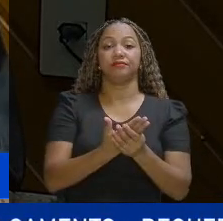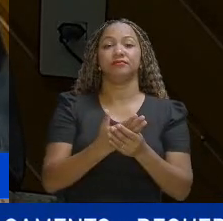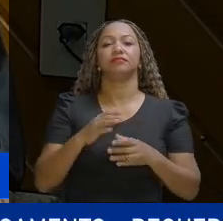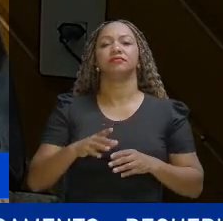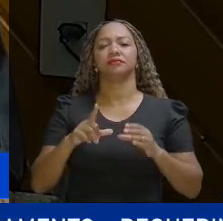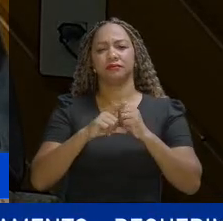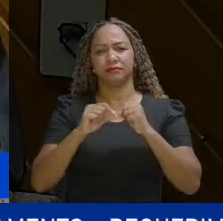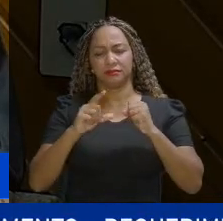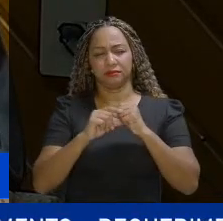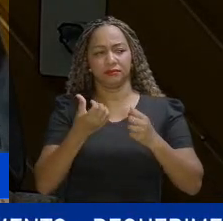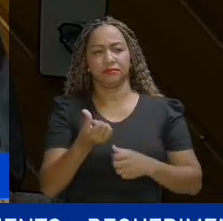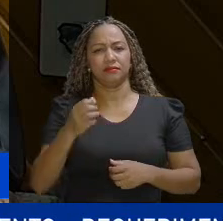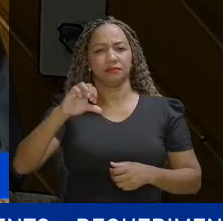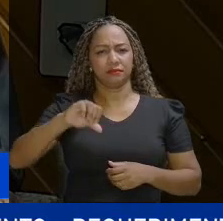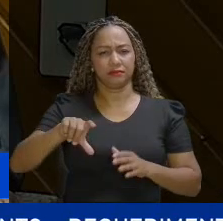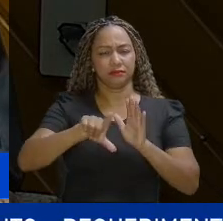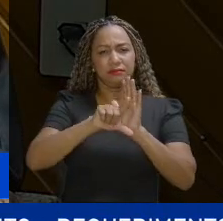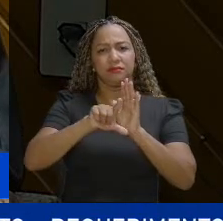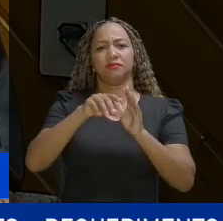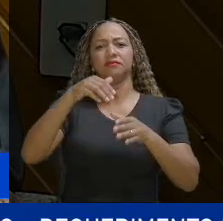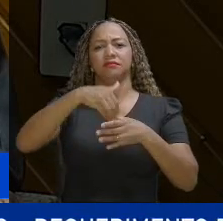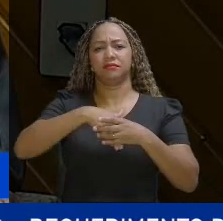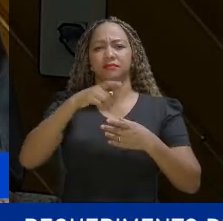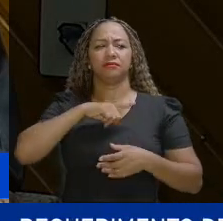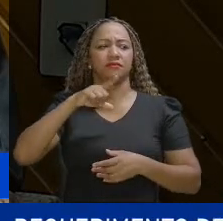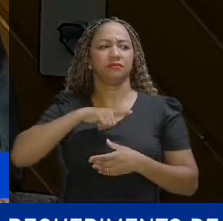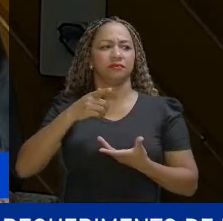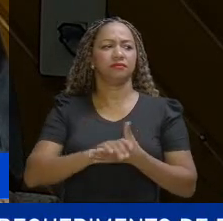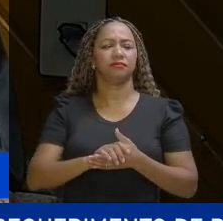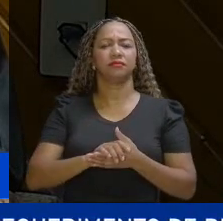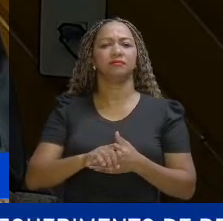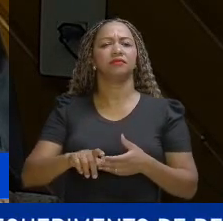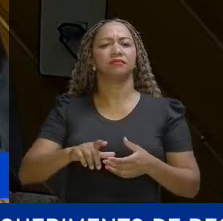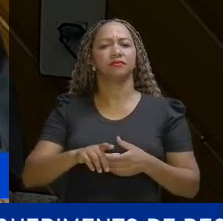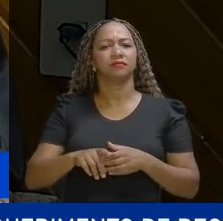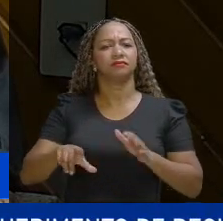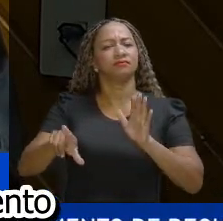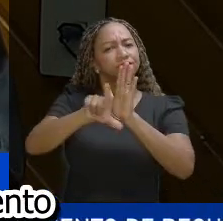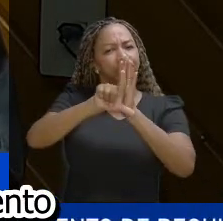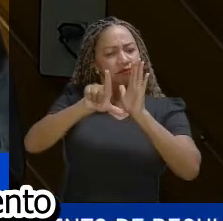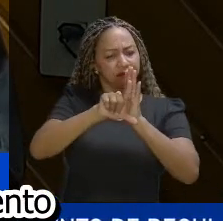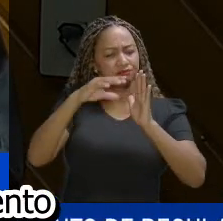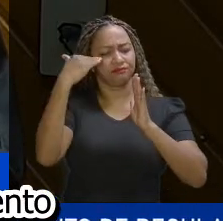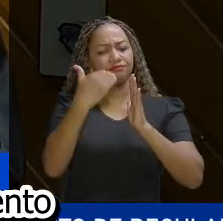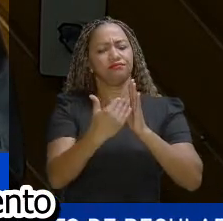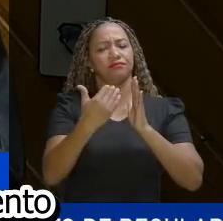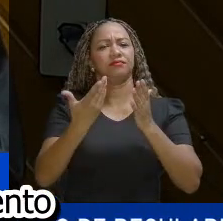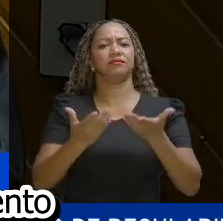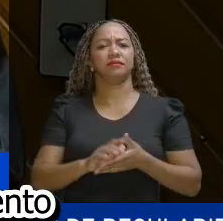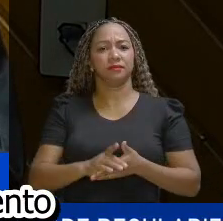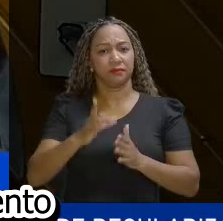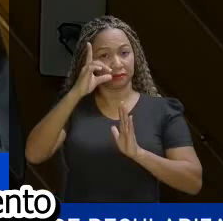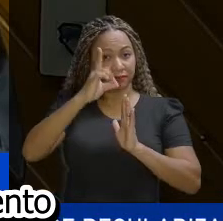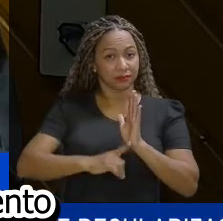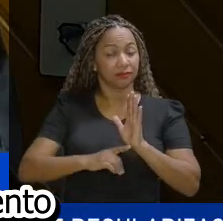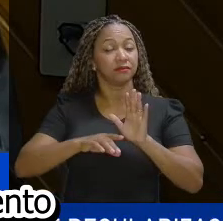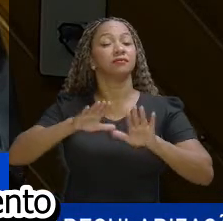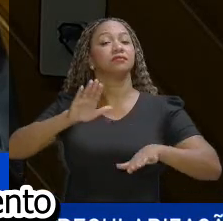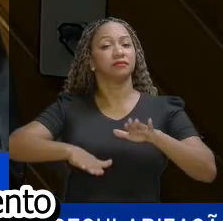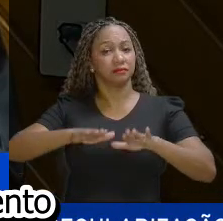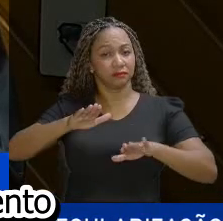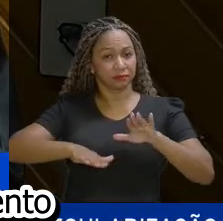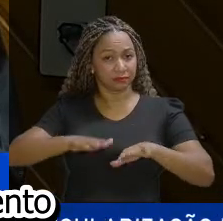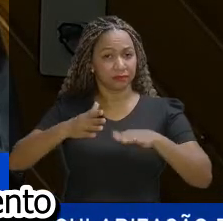artigo 69 da Lei das Eleições, embora exista a previsão legal de regularização, a efetivação desse direito depende